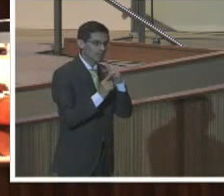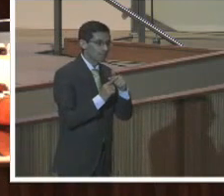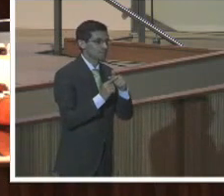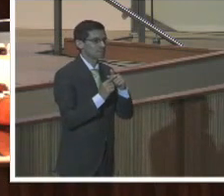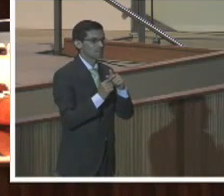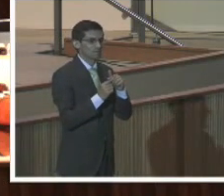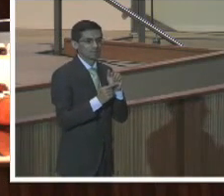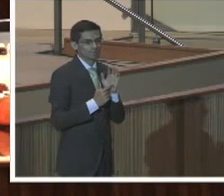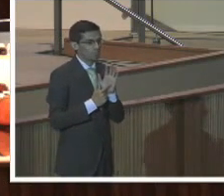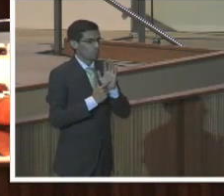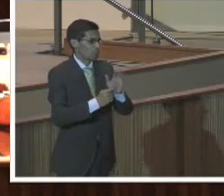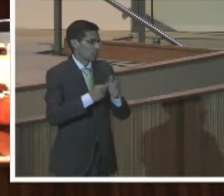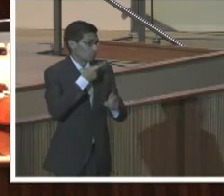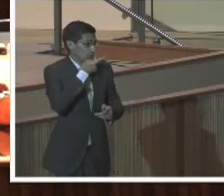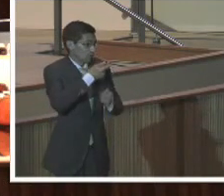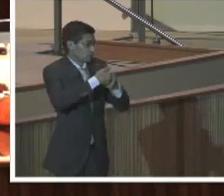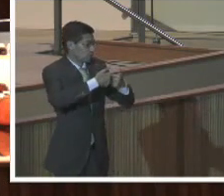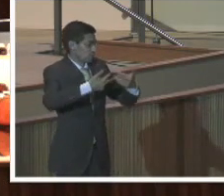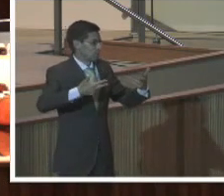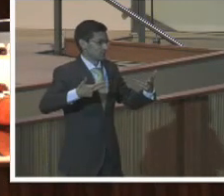Aparece cada coisa.